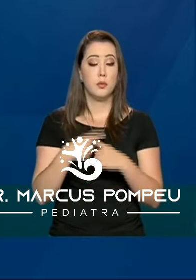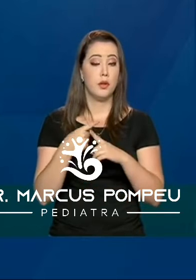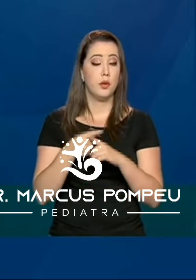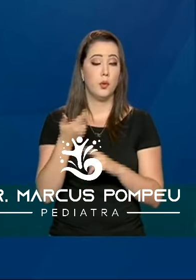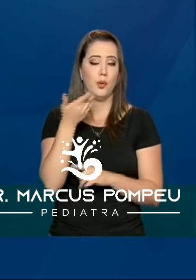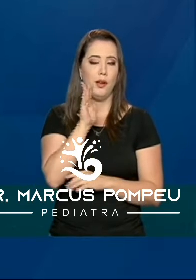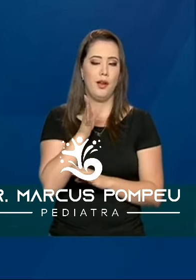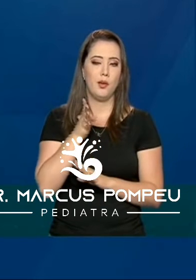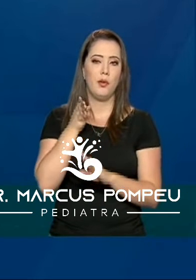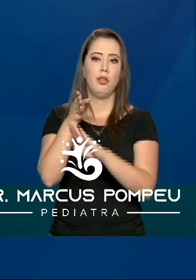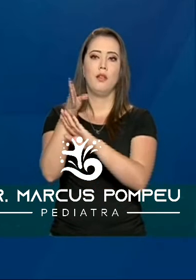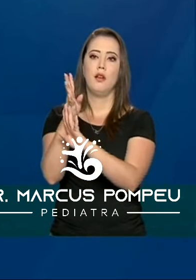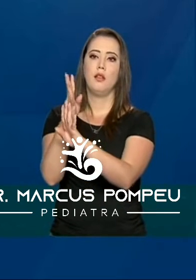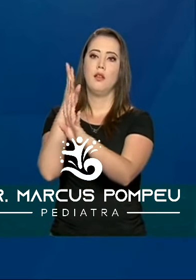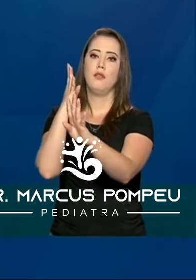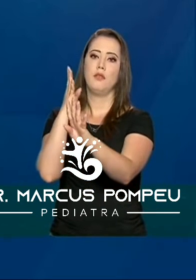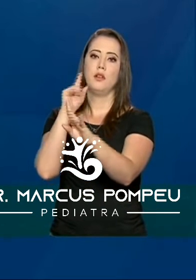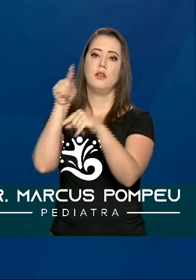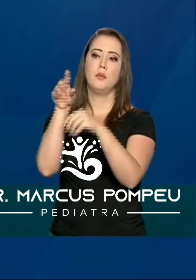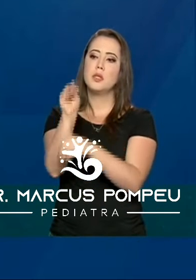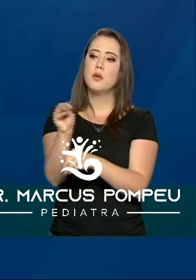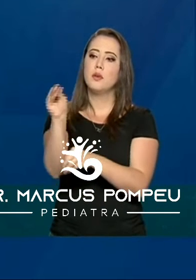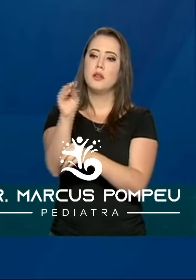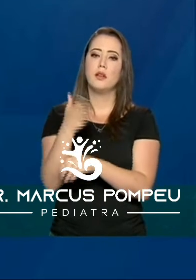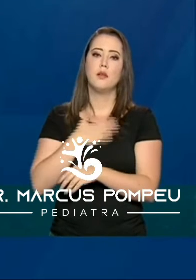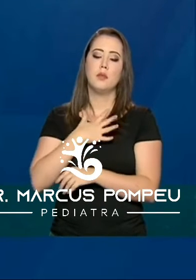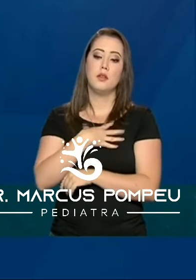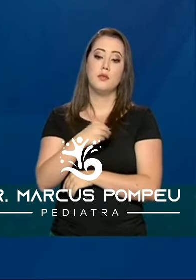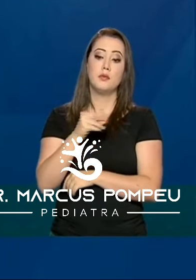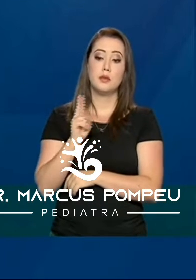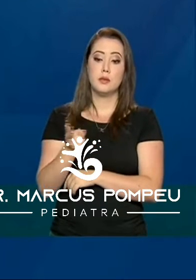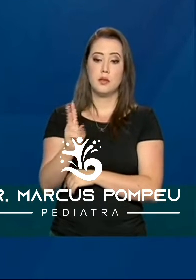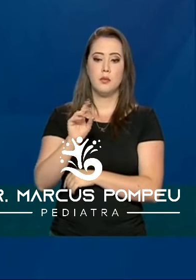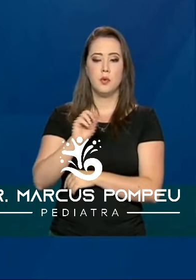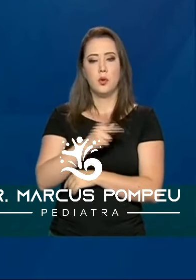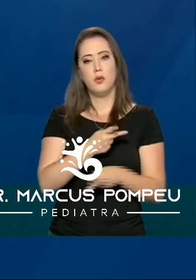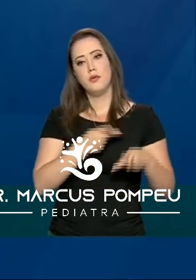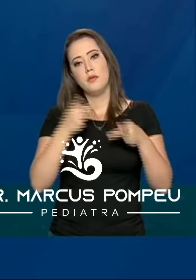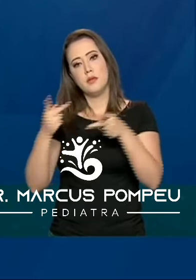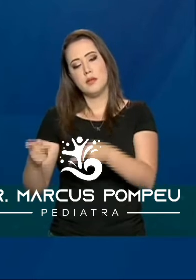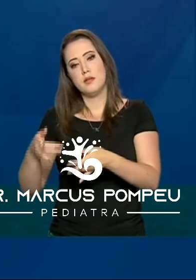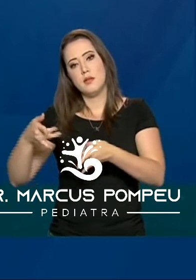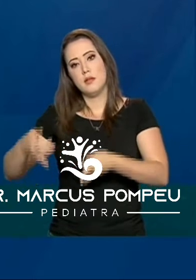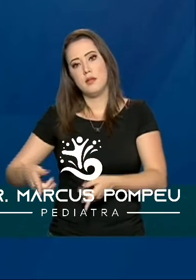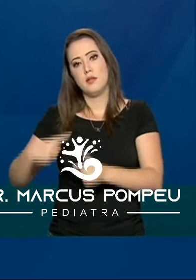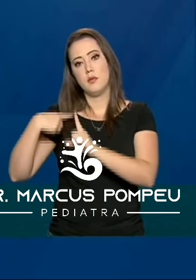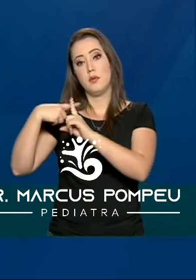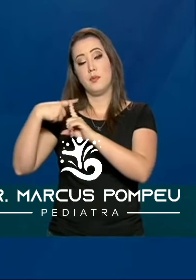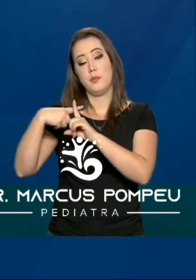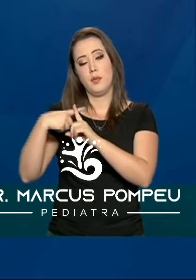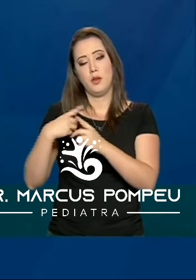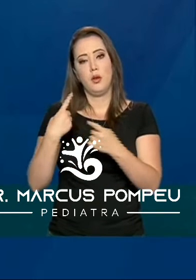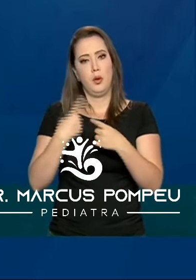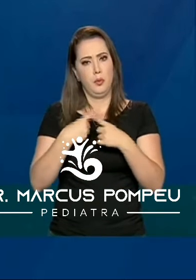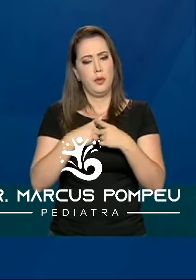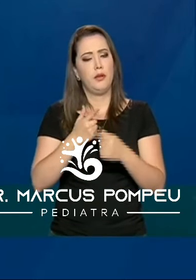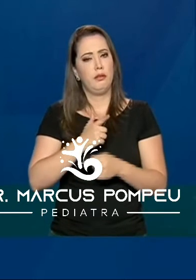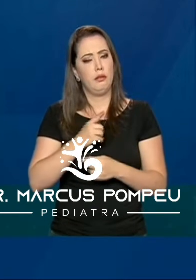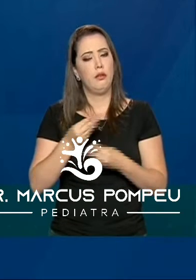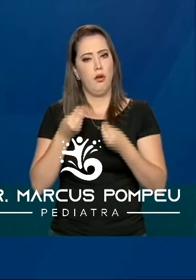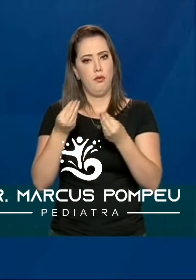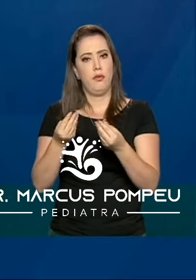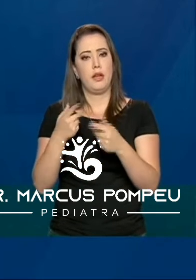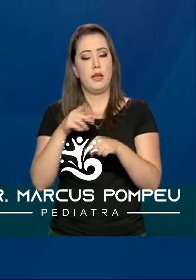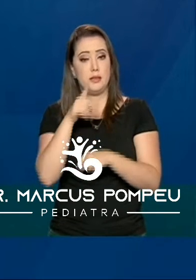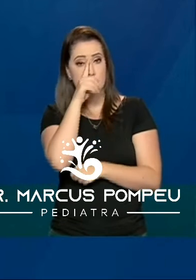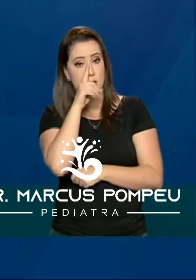numa fila e depois eu ter que cuidar da minha filha o resto da vida ou então visitar o cemitério. Porque isso é trombofilia, essa é a palavra.